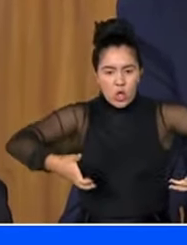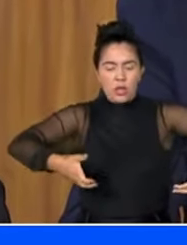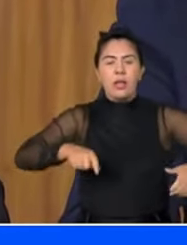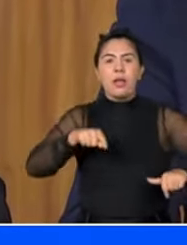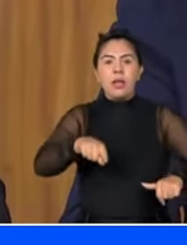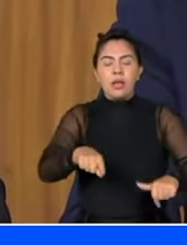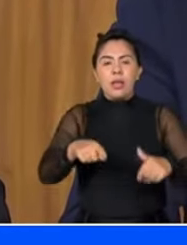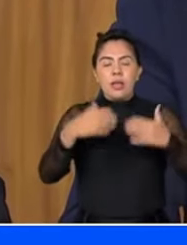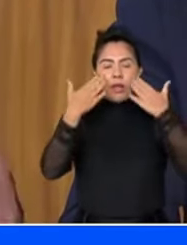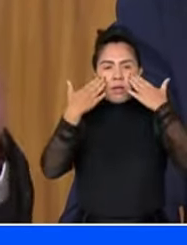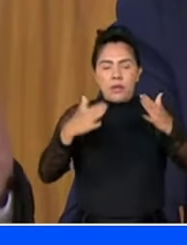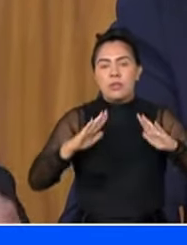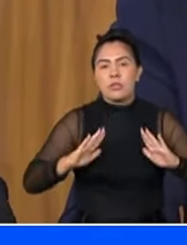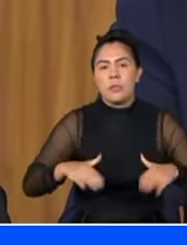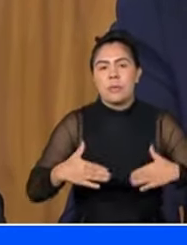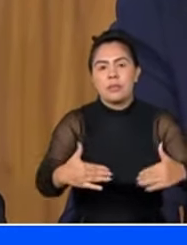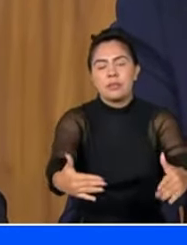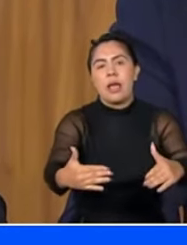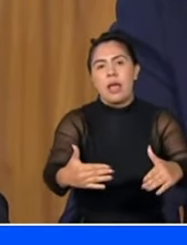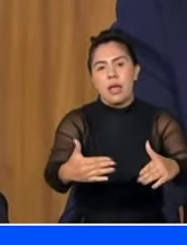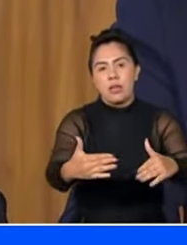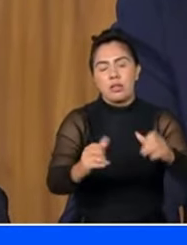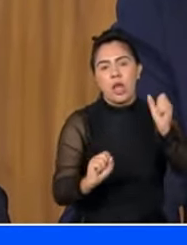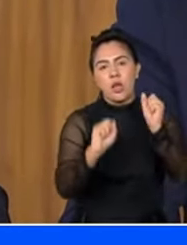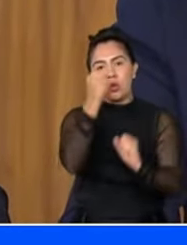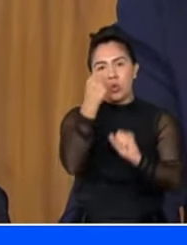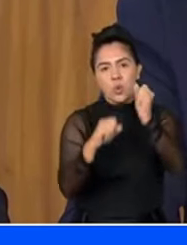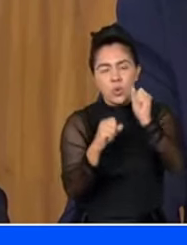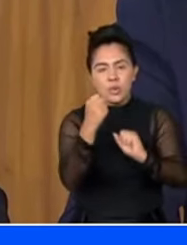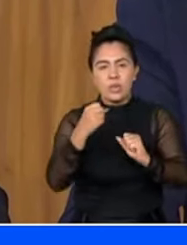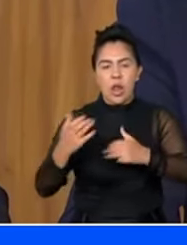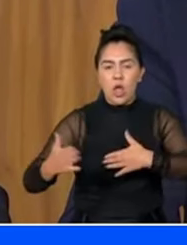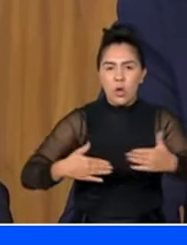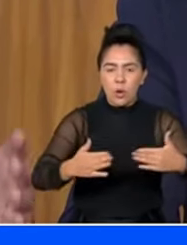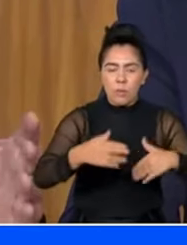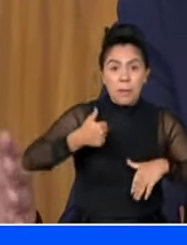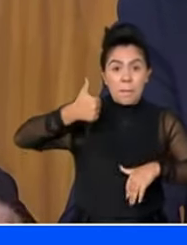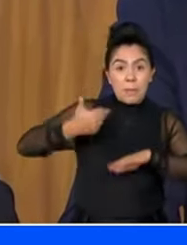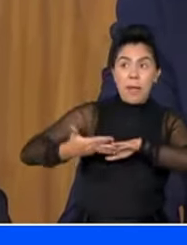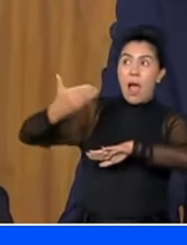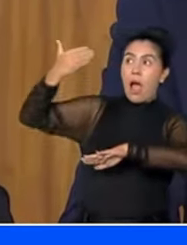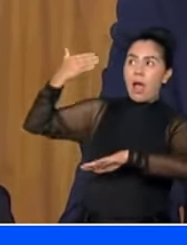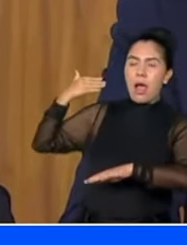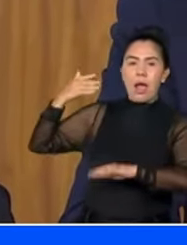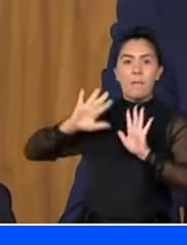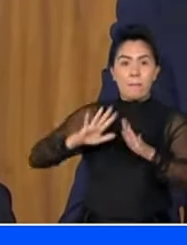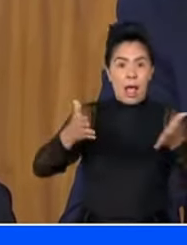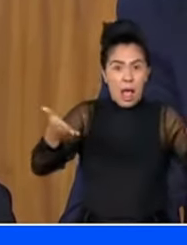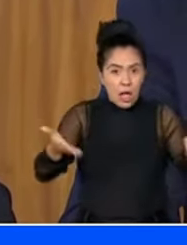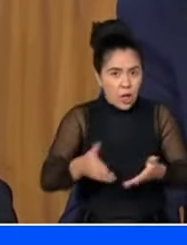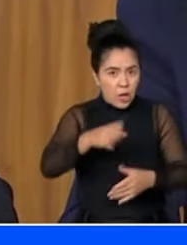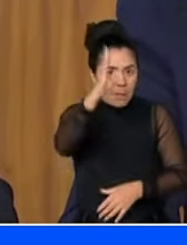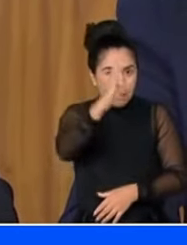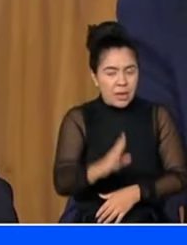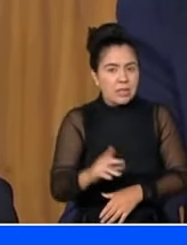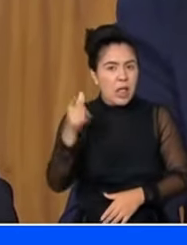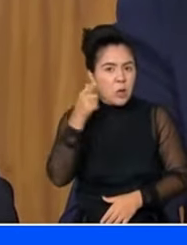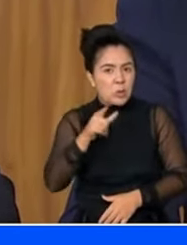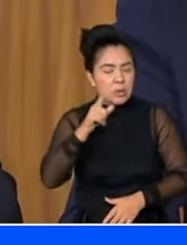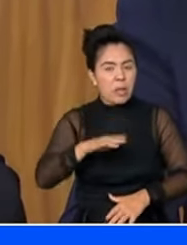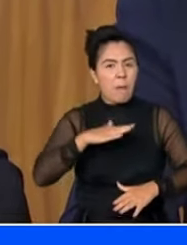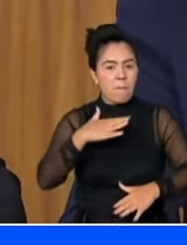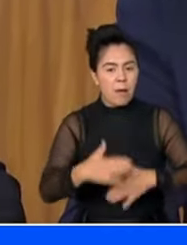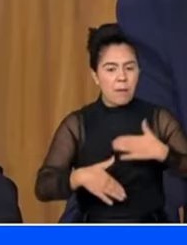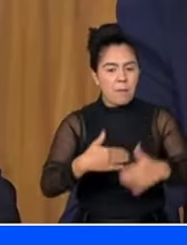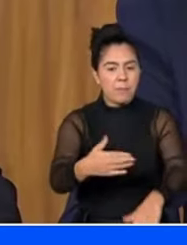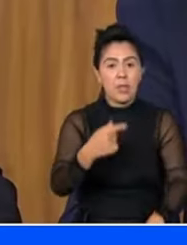no Ministério da Indústria e Comércio, era no seu governo, seu primeiro mandato, e agora o Brasil está chegando e está caminhando para chegar